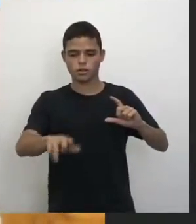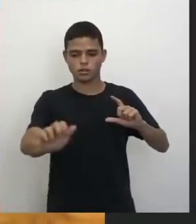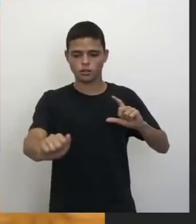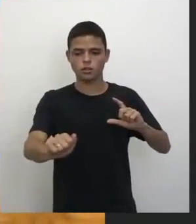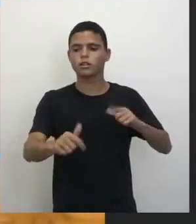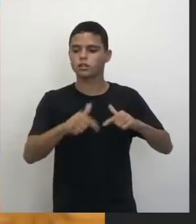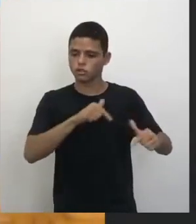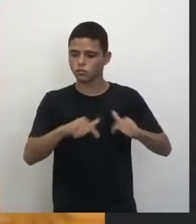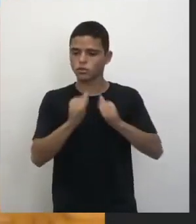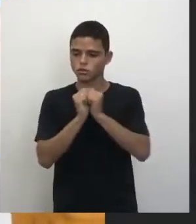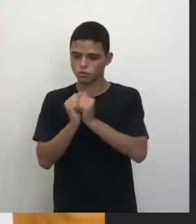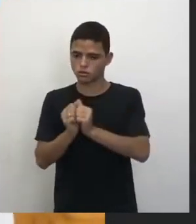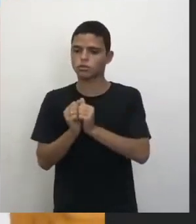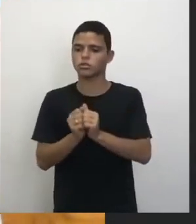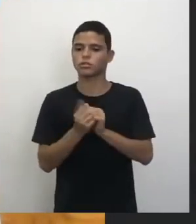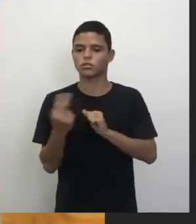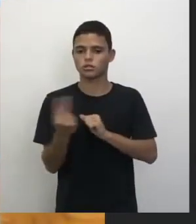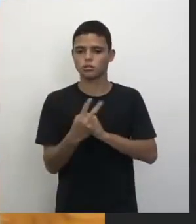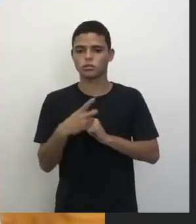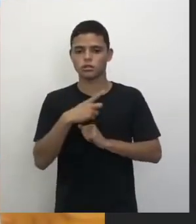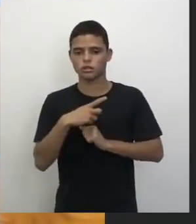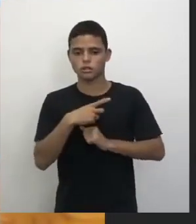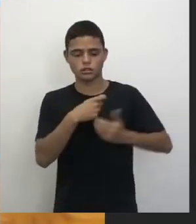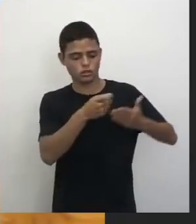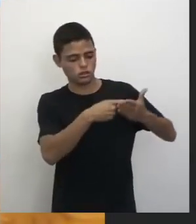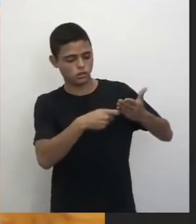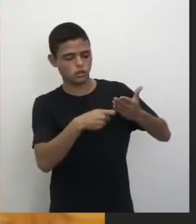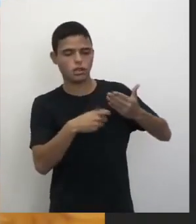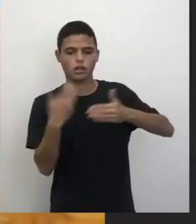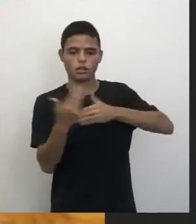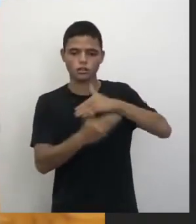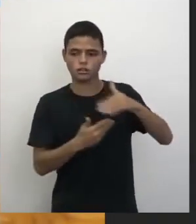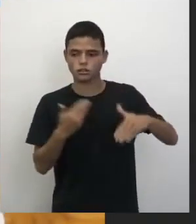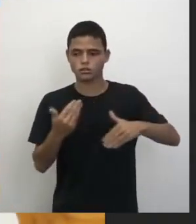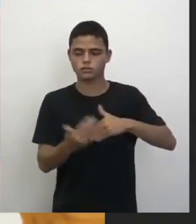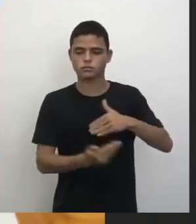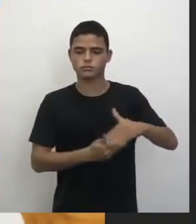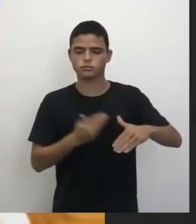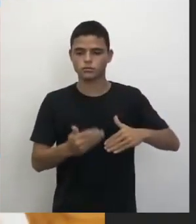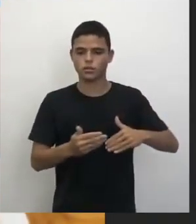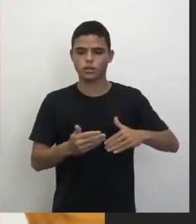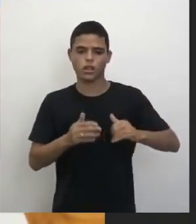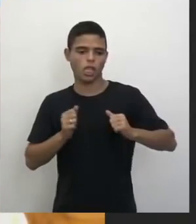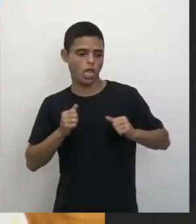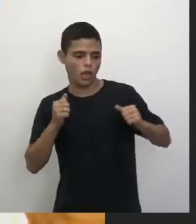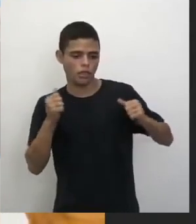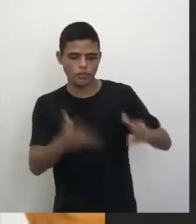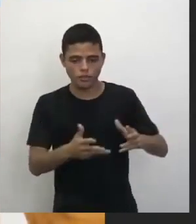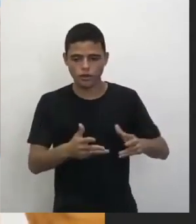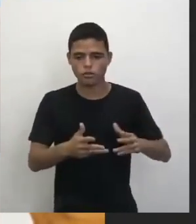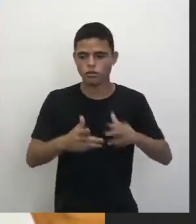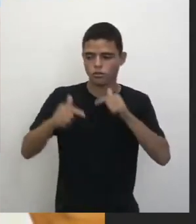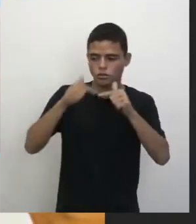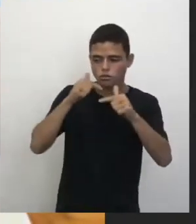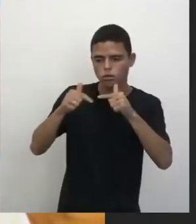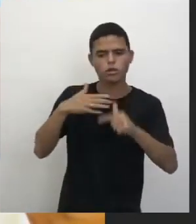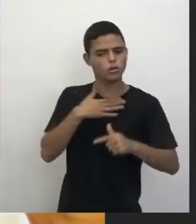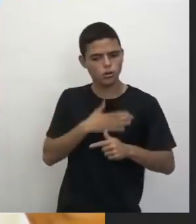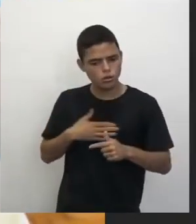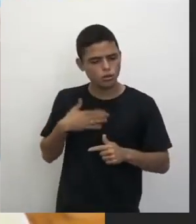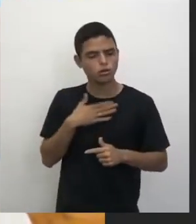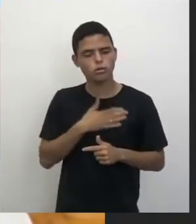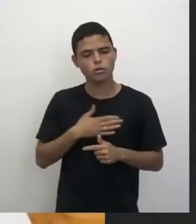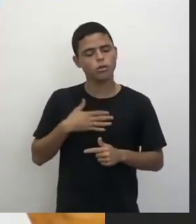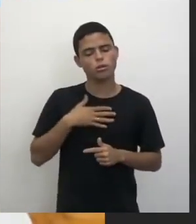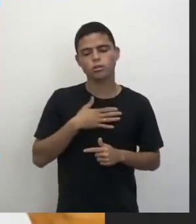Terry Pratchett, né? Eles têm um tipo de escrita que mistura ação com humor, que é o que eu gosto de fazer, né?